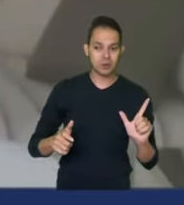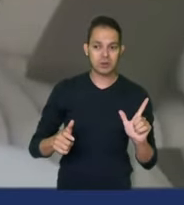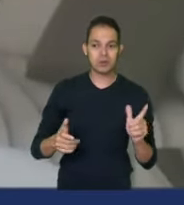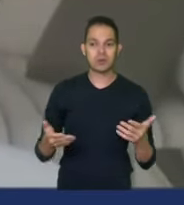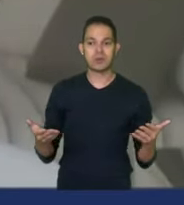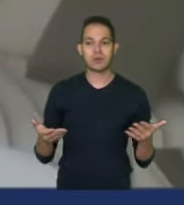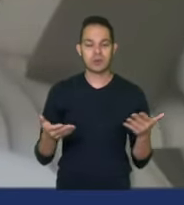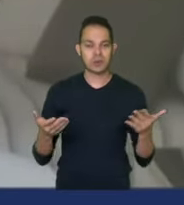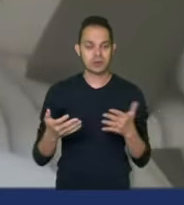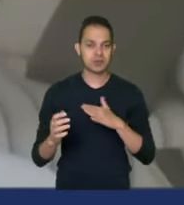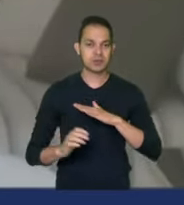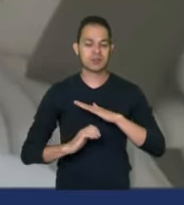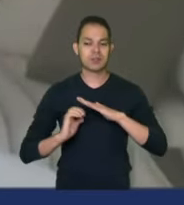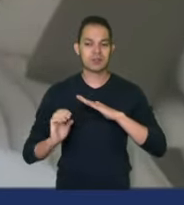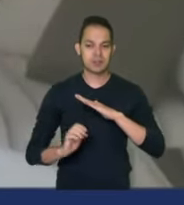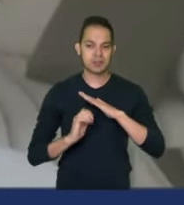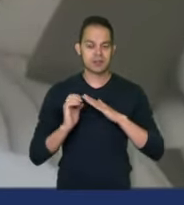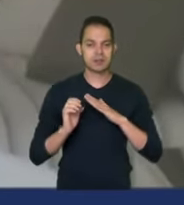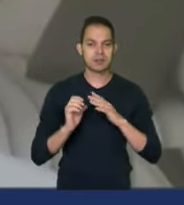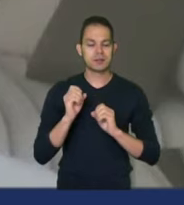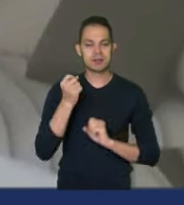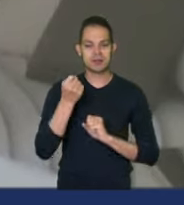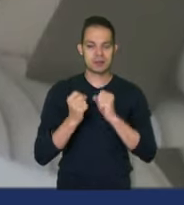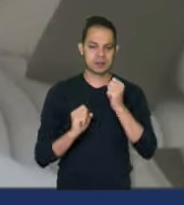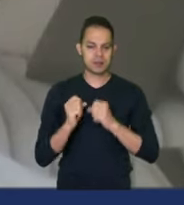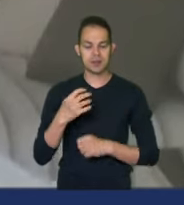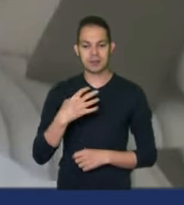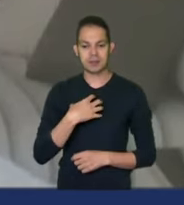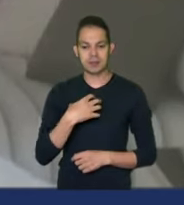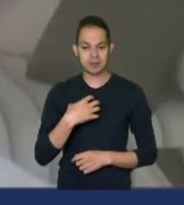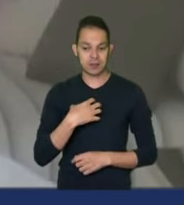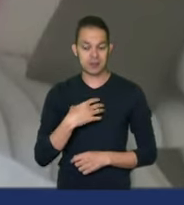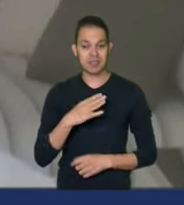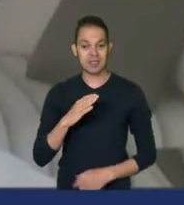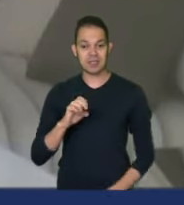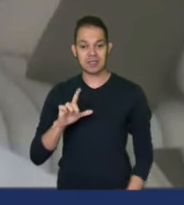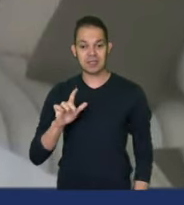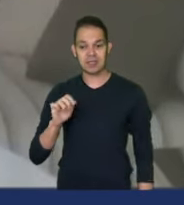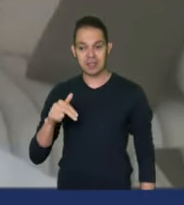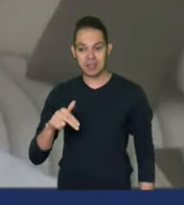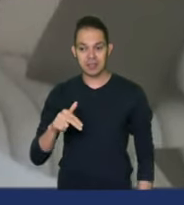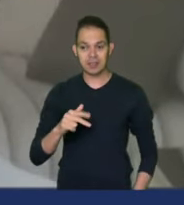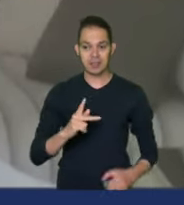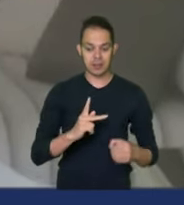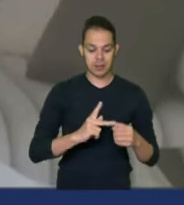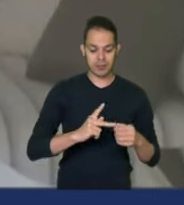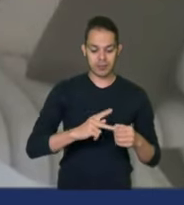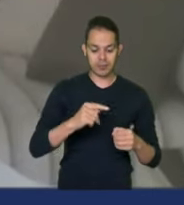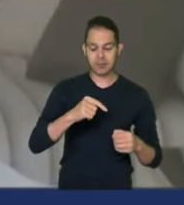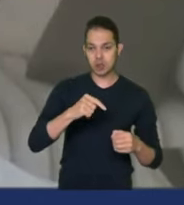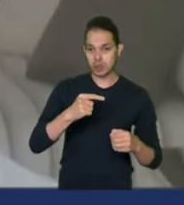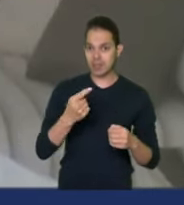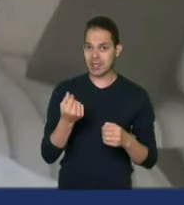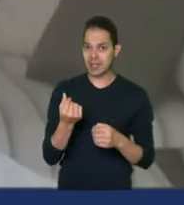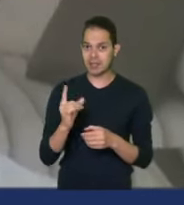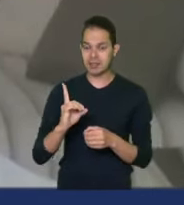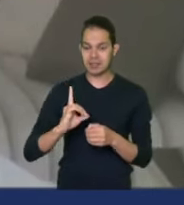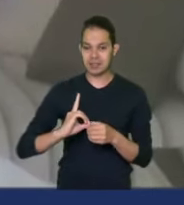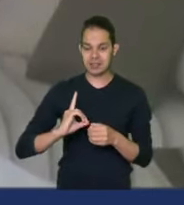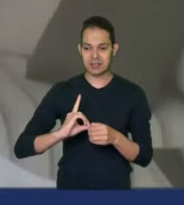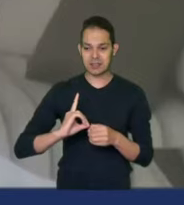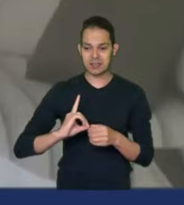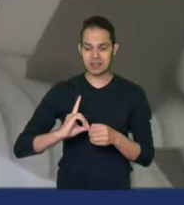operadora da refinaria da Bahia, a Selém. Então, a Petrobras tem um preço do diesel